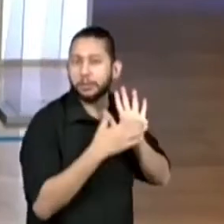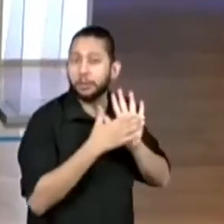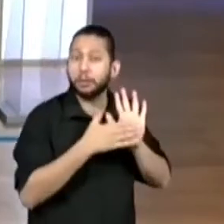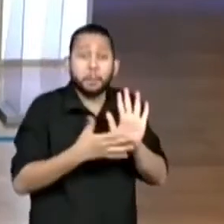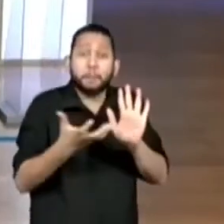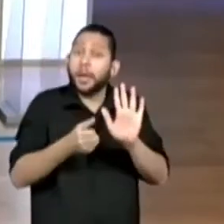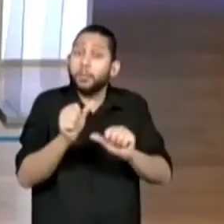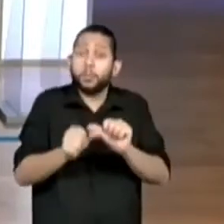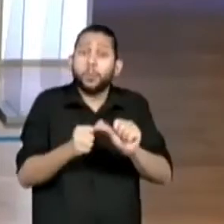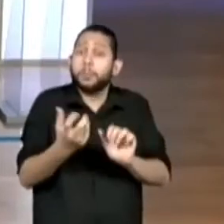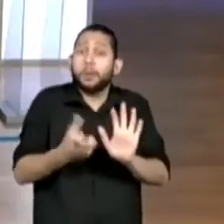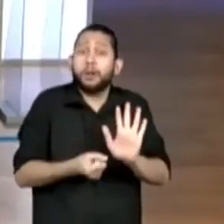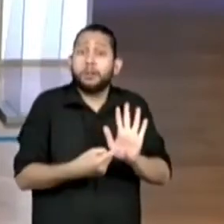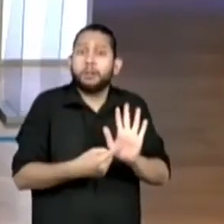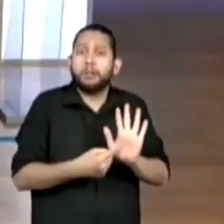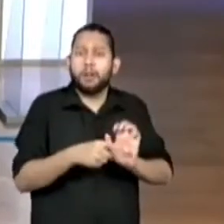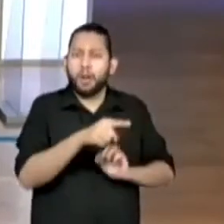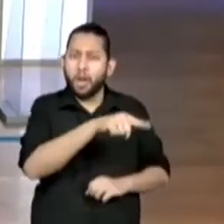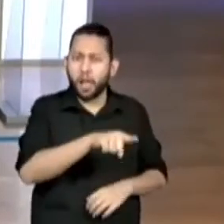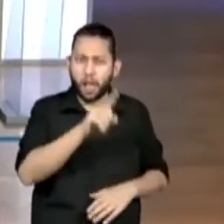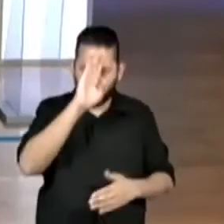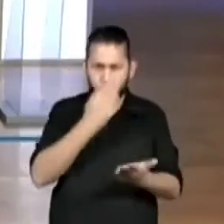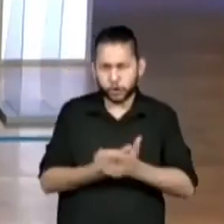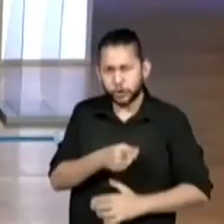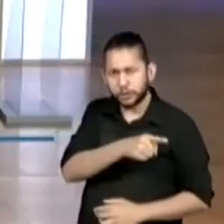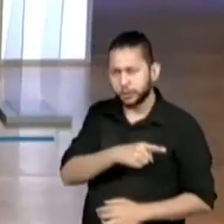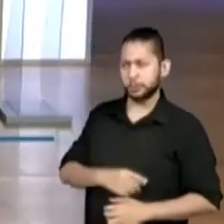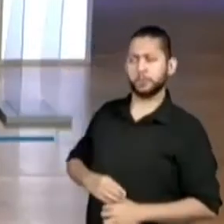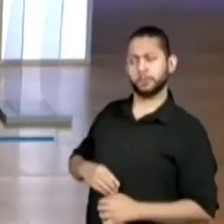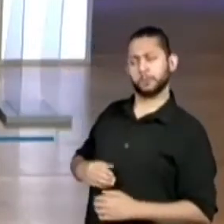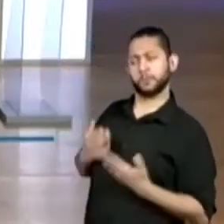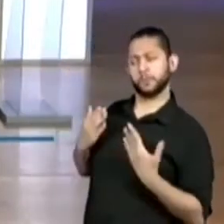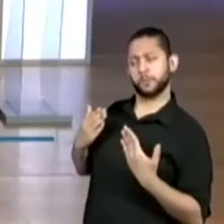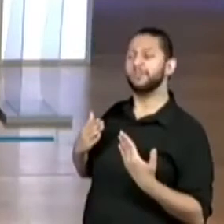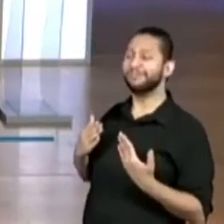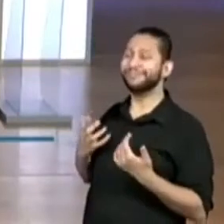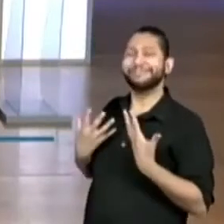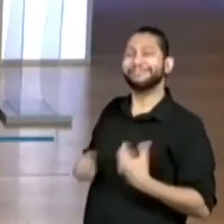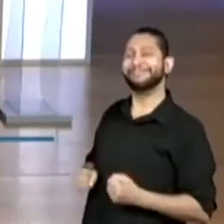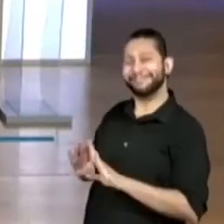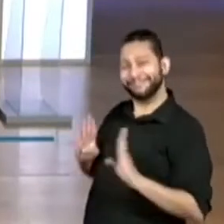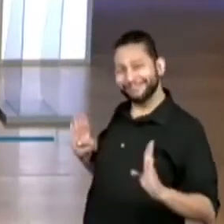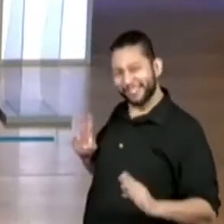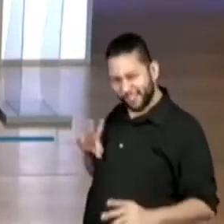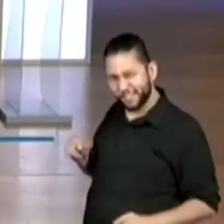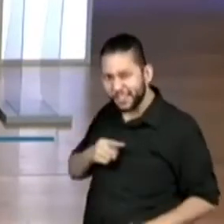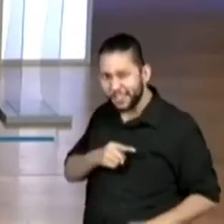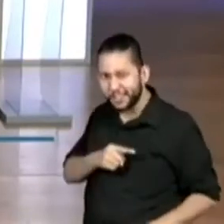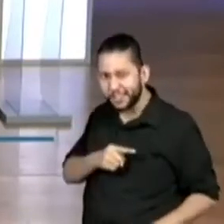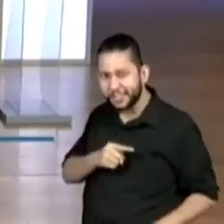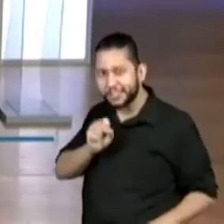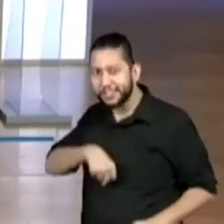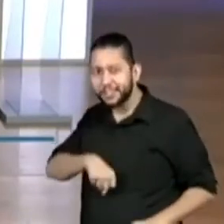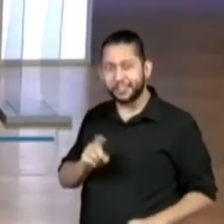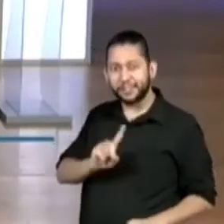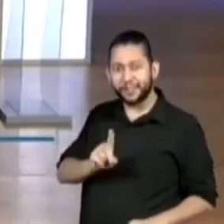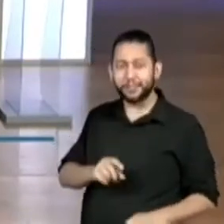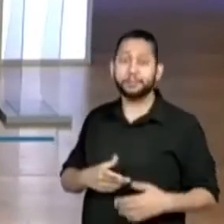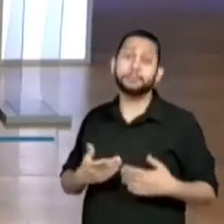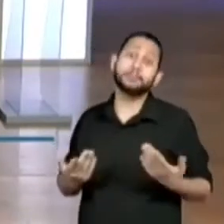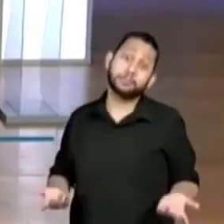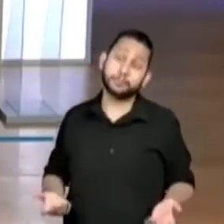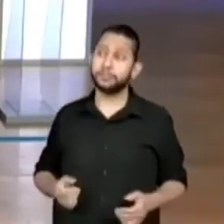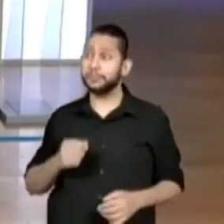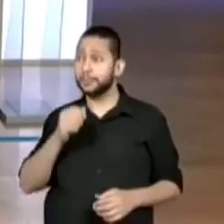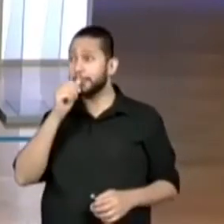A professora Natália já tem outra opinião. Ela disse que sim, que eles irão abrir a porta, porque o lobo foi esperto